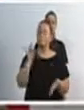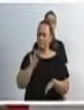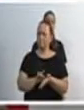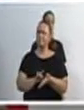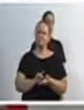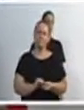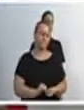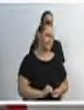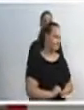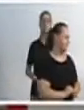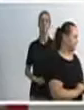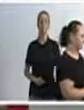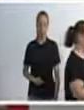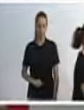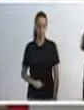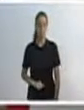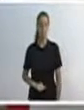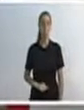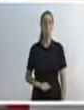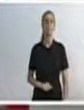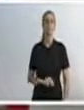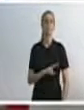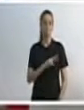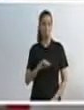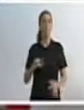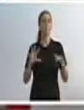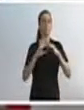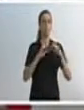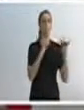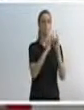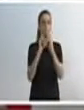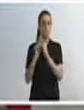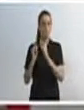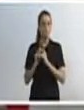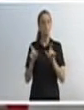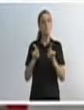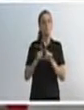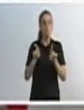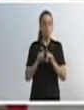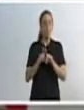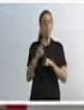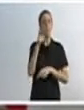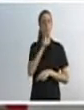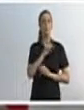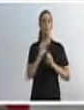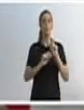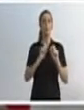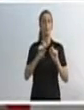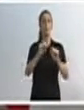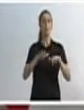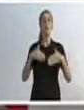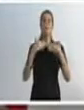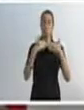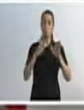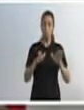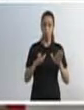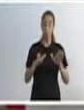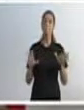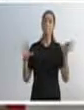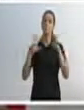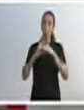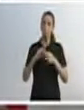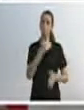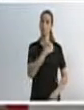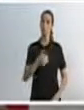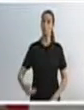fazer a solicitação junto às entidades organizadas e viabilizar uma audiência com o senhor governador.